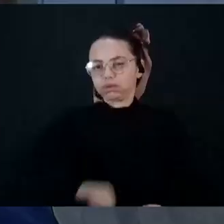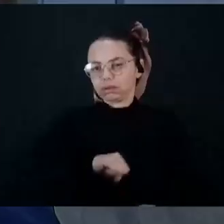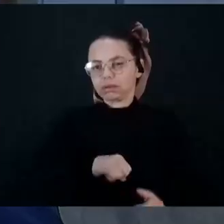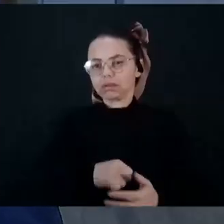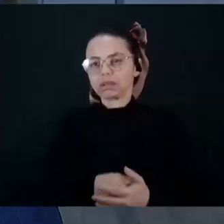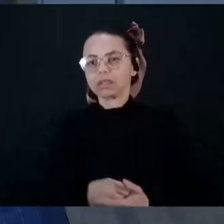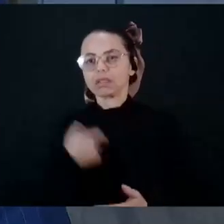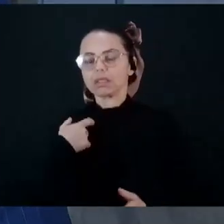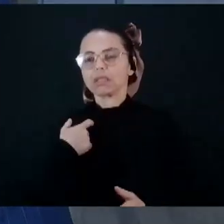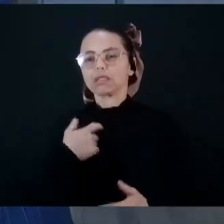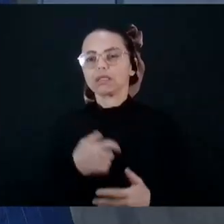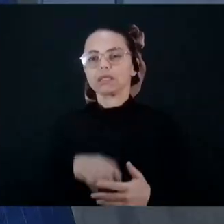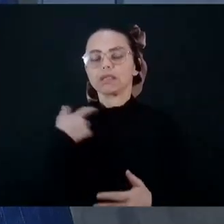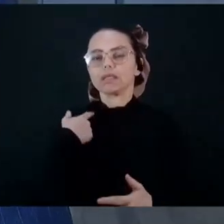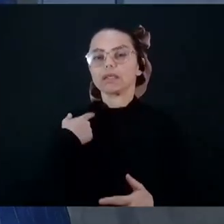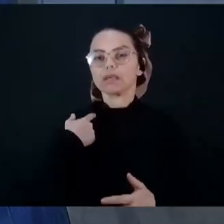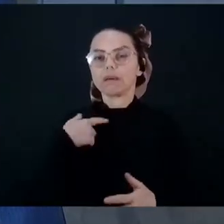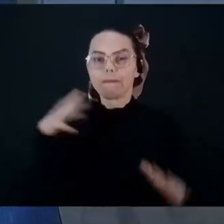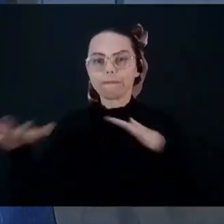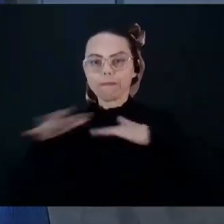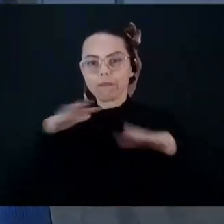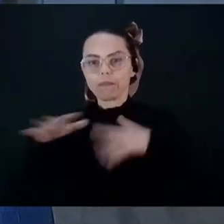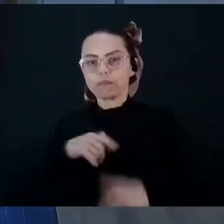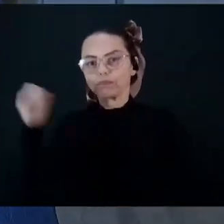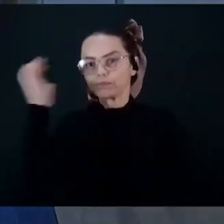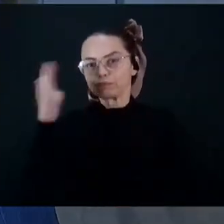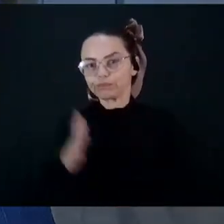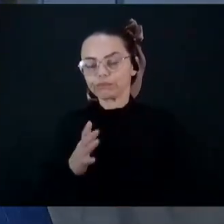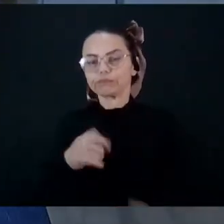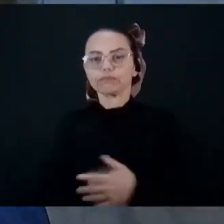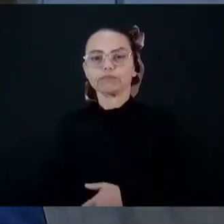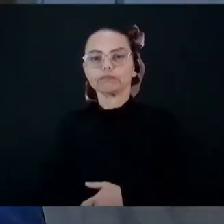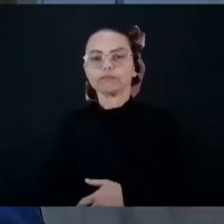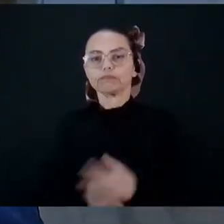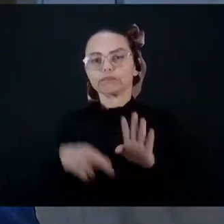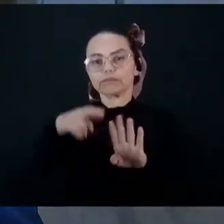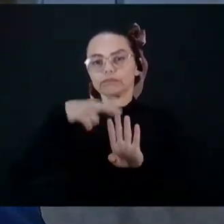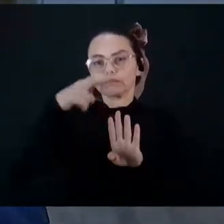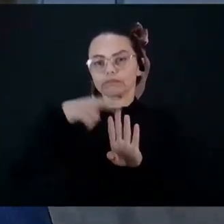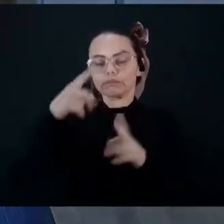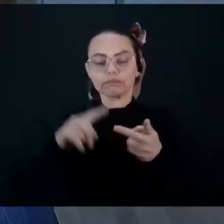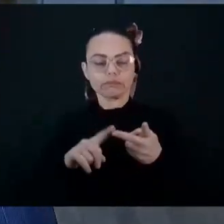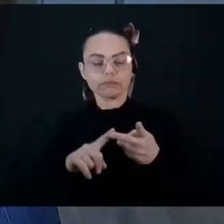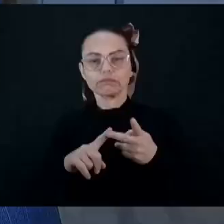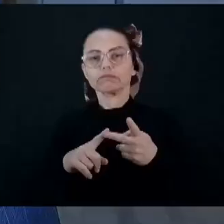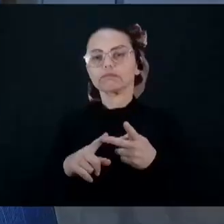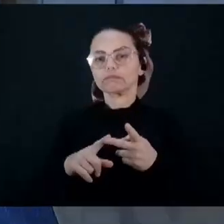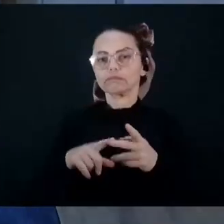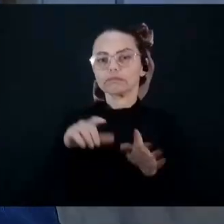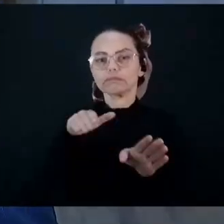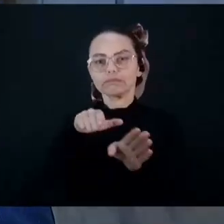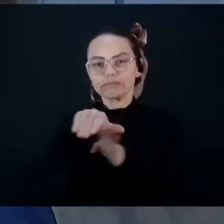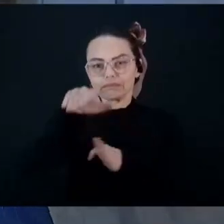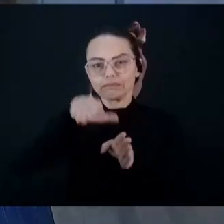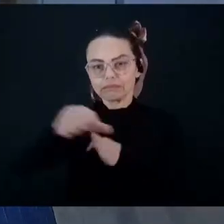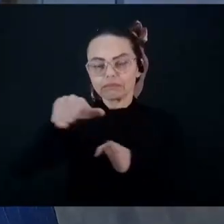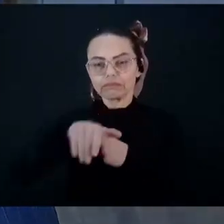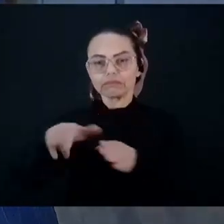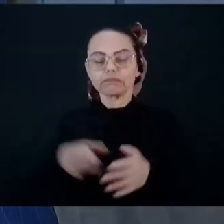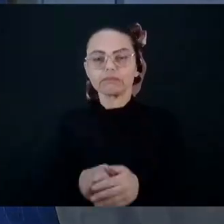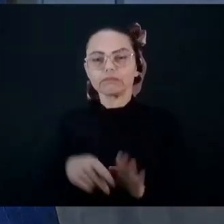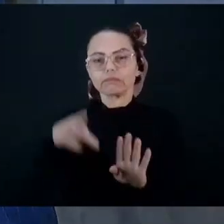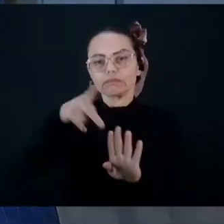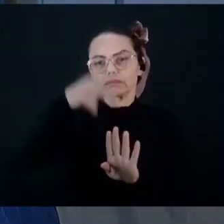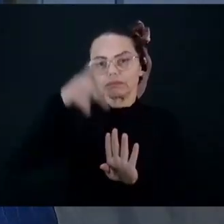movimentações nacionais, nós vemos movimentações por meio de resolução, por meio de conselhos, por meio de portarias que